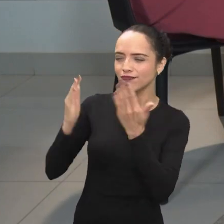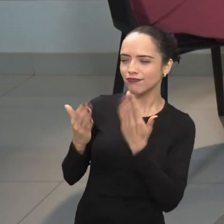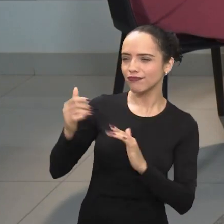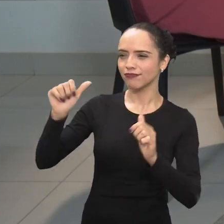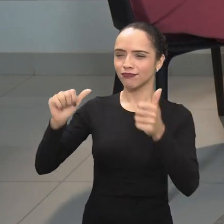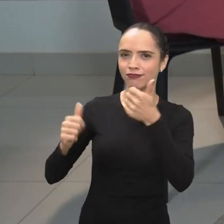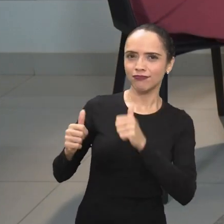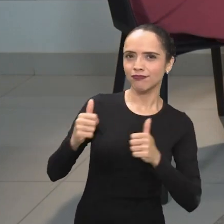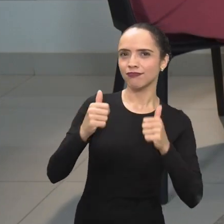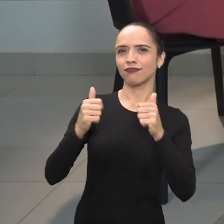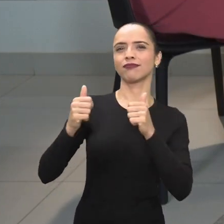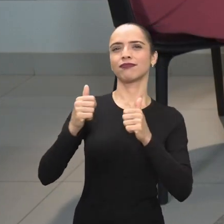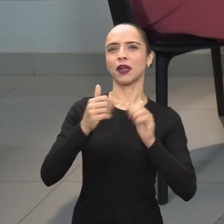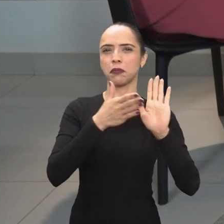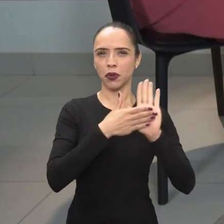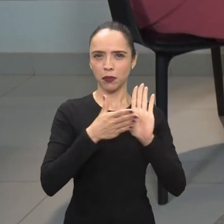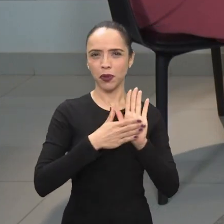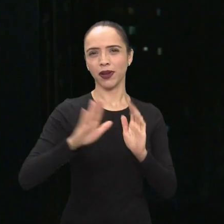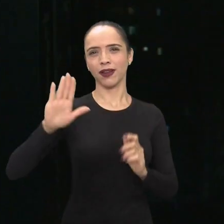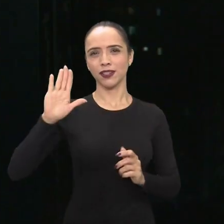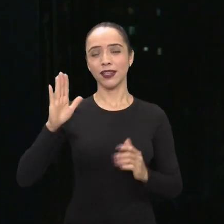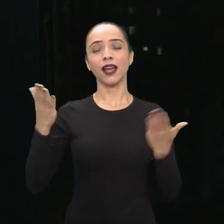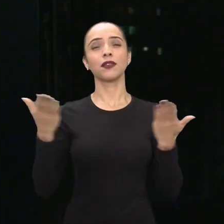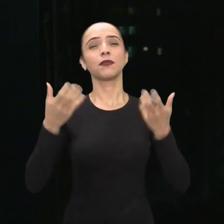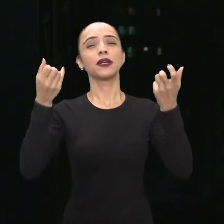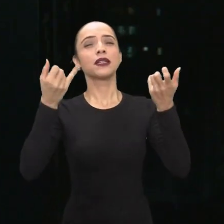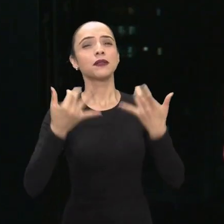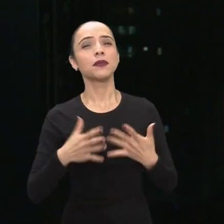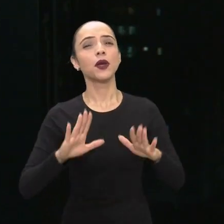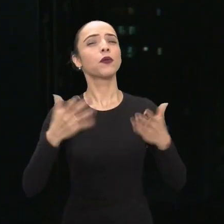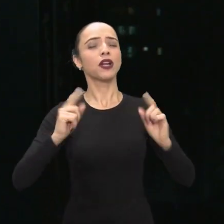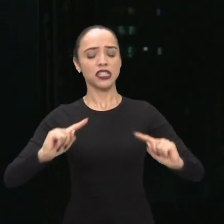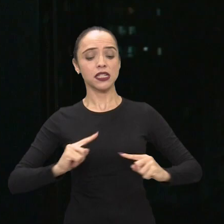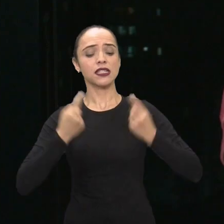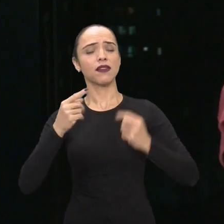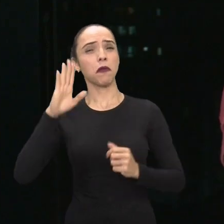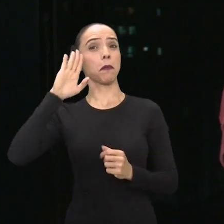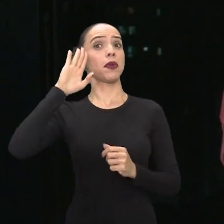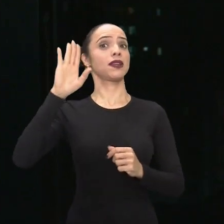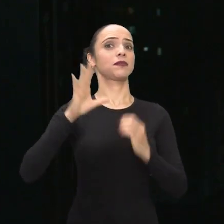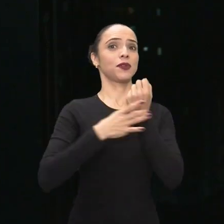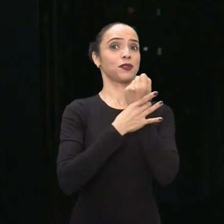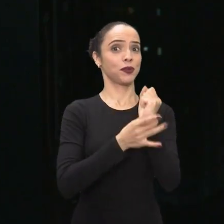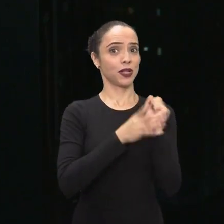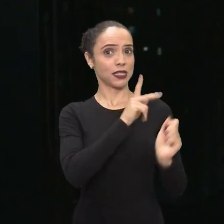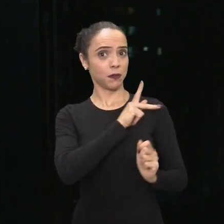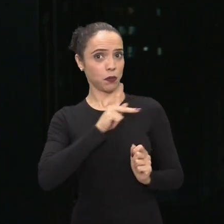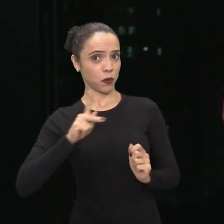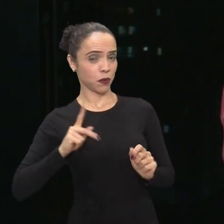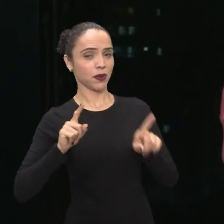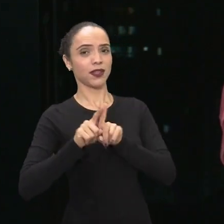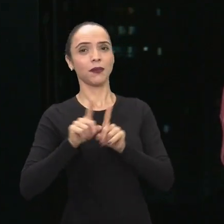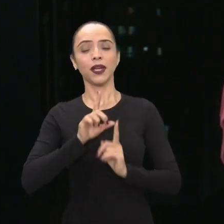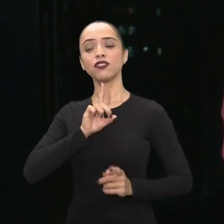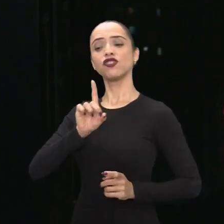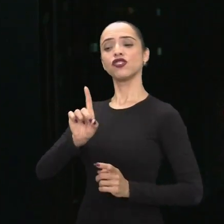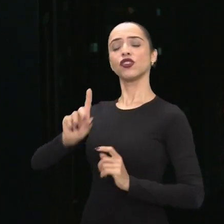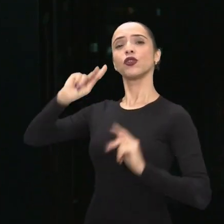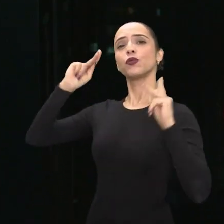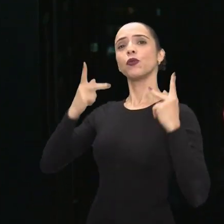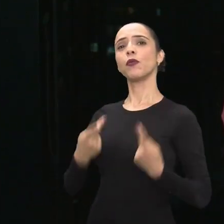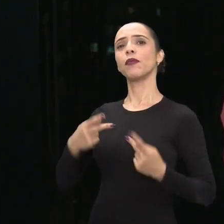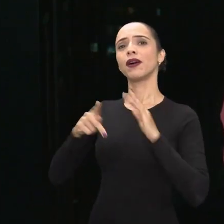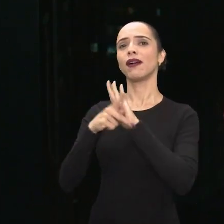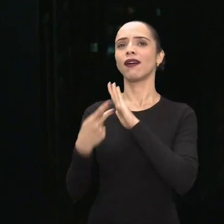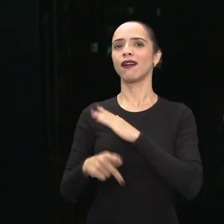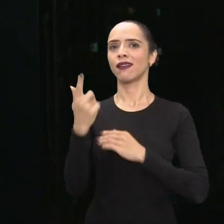queria que você dissessem a partir da perspectiva de vocês Quais são os principais desafios da segurança pública e dos Direitos Humanos aqui